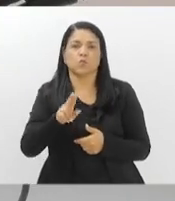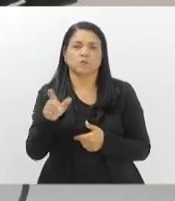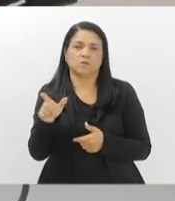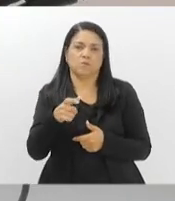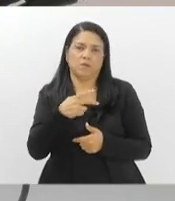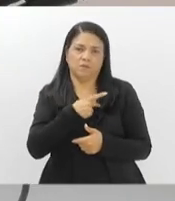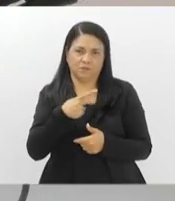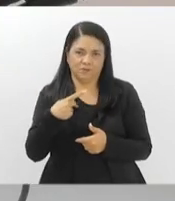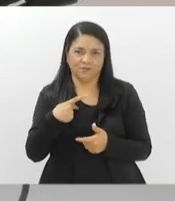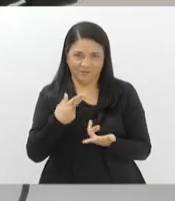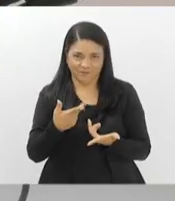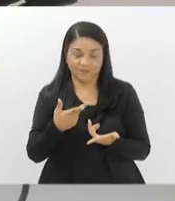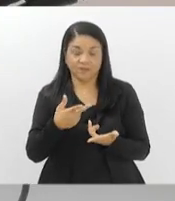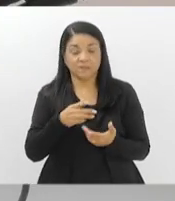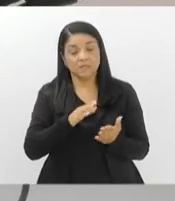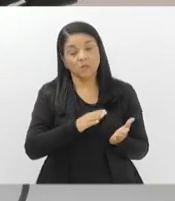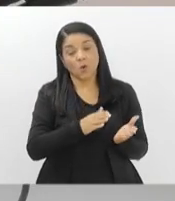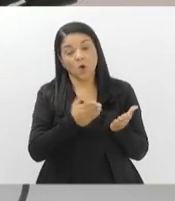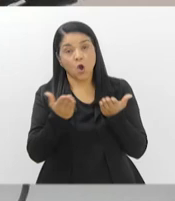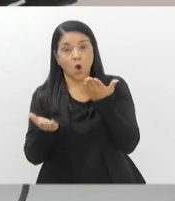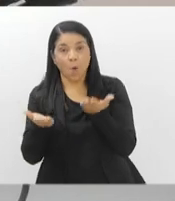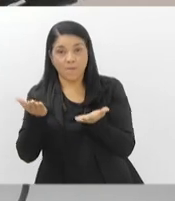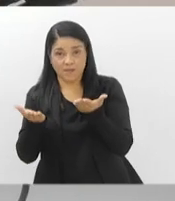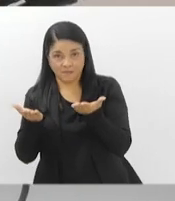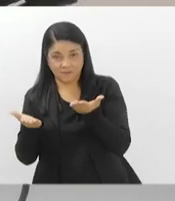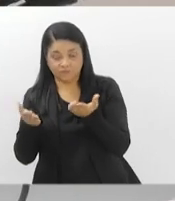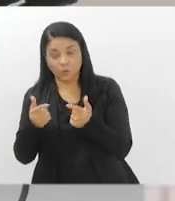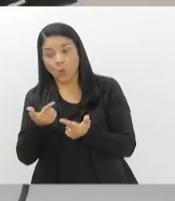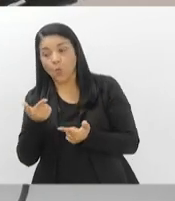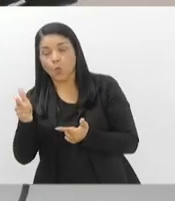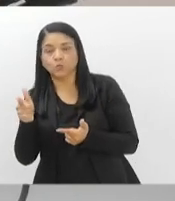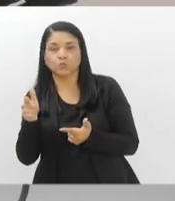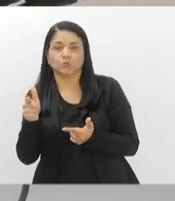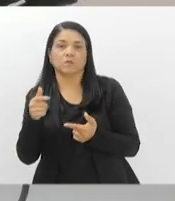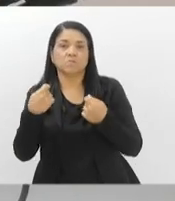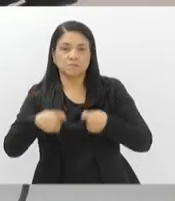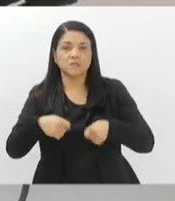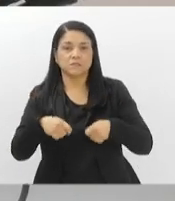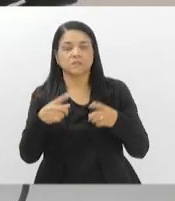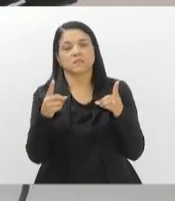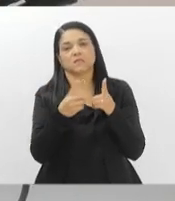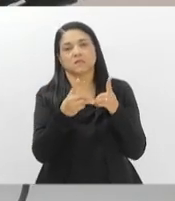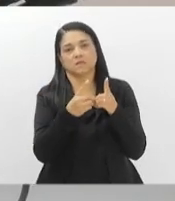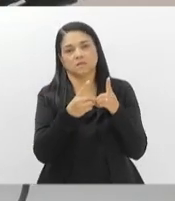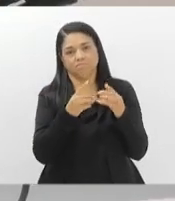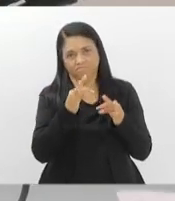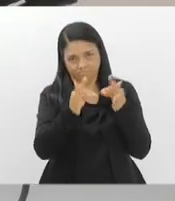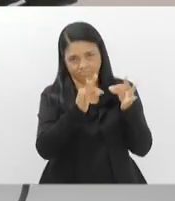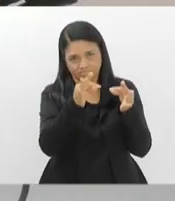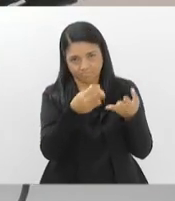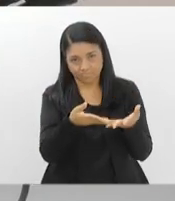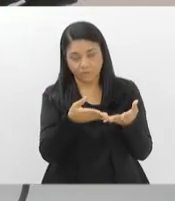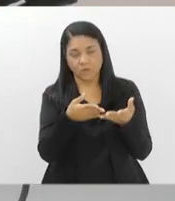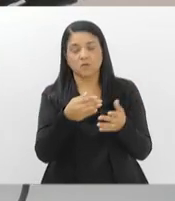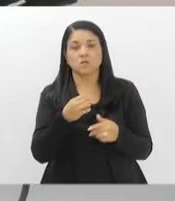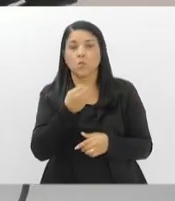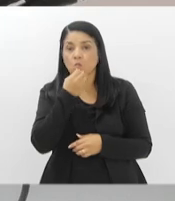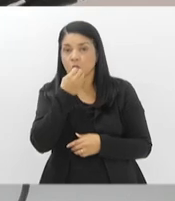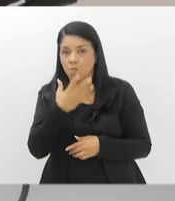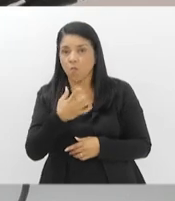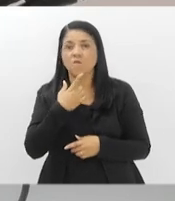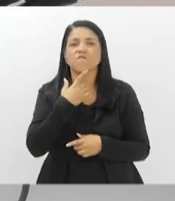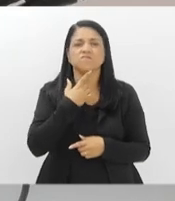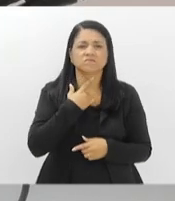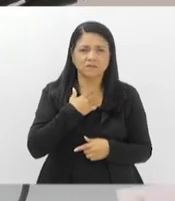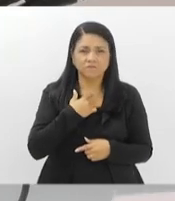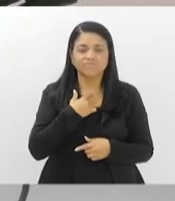aquele outro lado que se faz necessário Então eu acho que com boa vontade né Nós